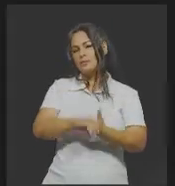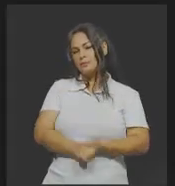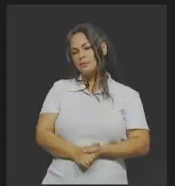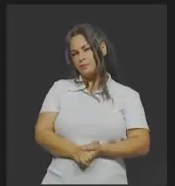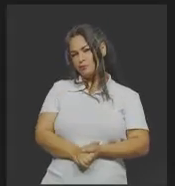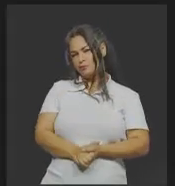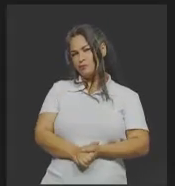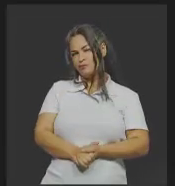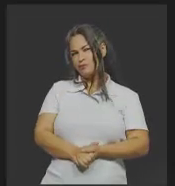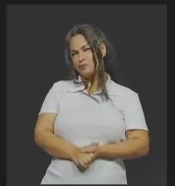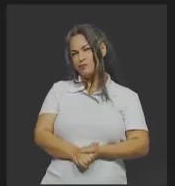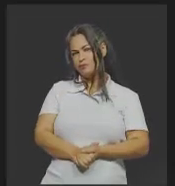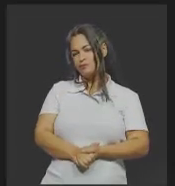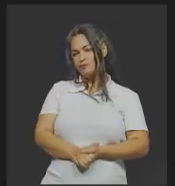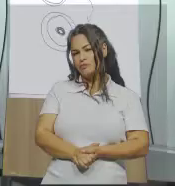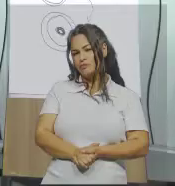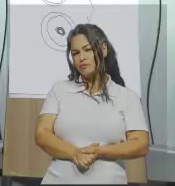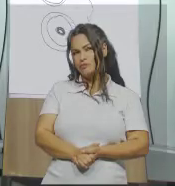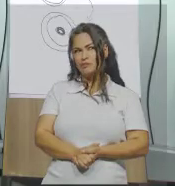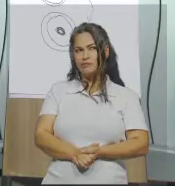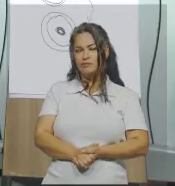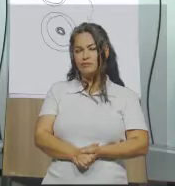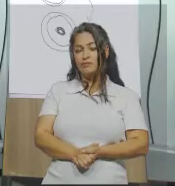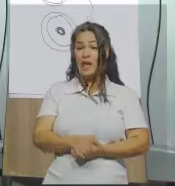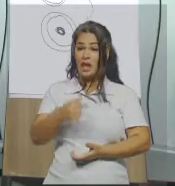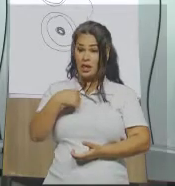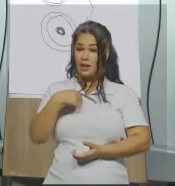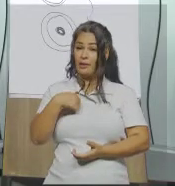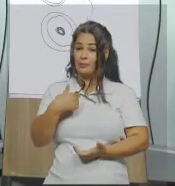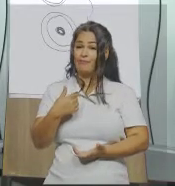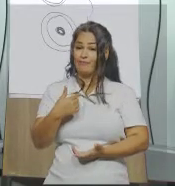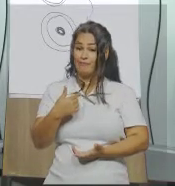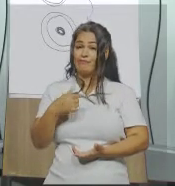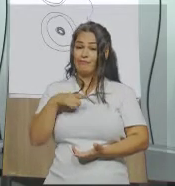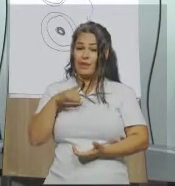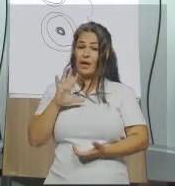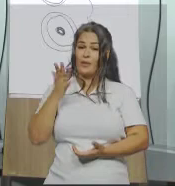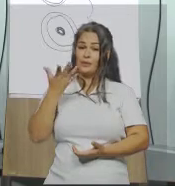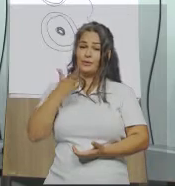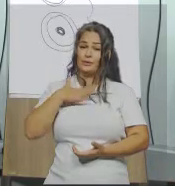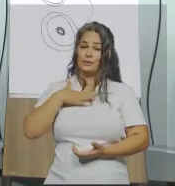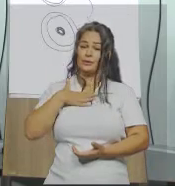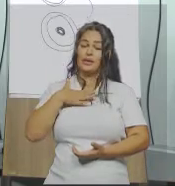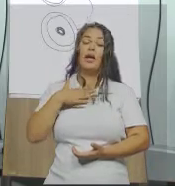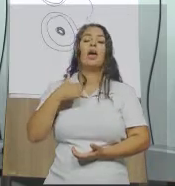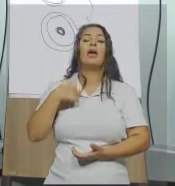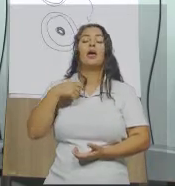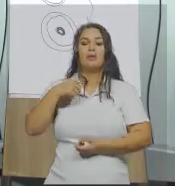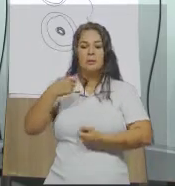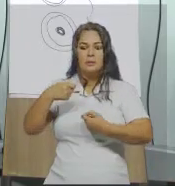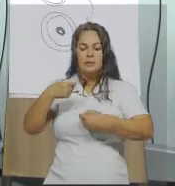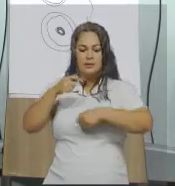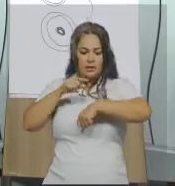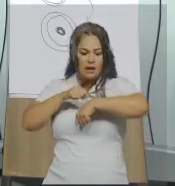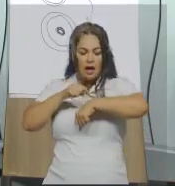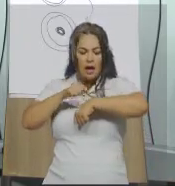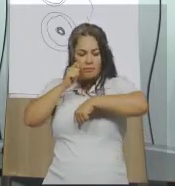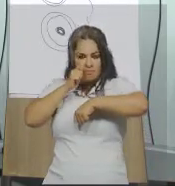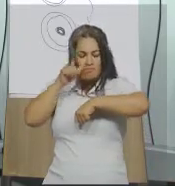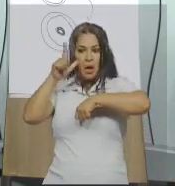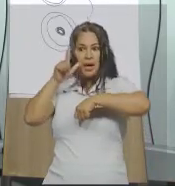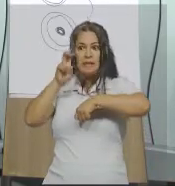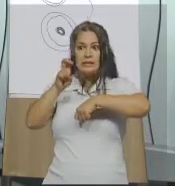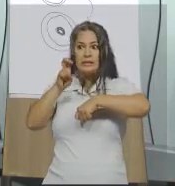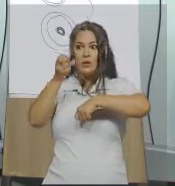fala, que tem gente que fala assim, eu particularmente eu tenho isso comigo. Ah, não, eu preciso de acordar às 5 horas da manhã e tal. E